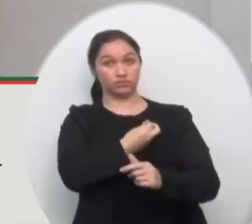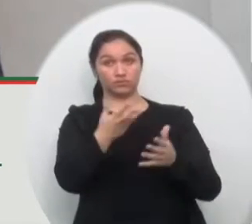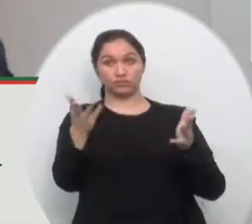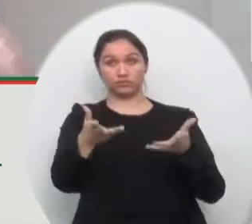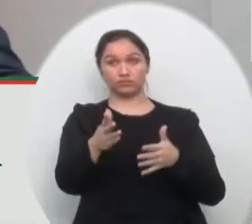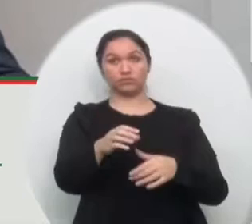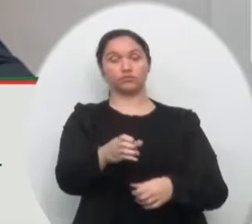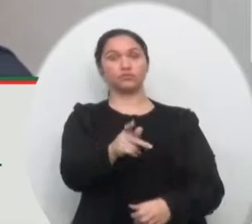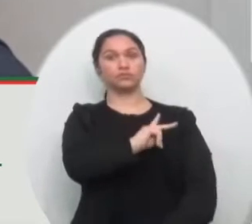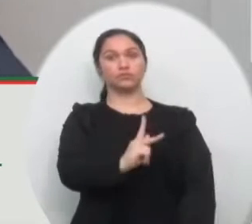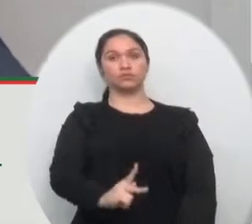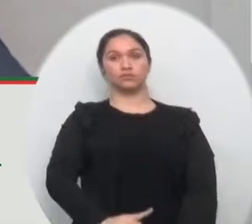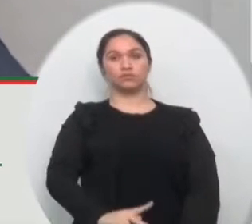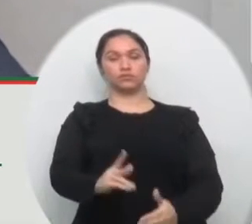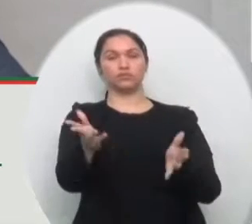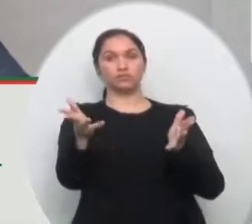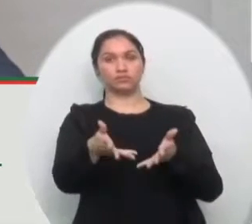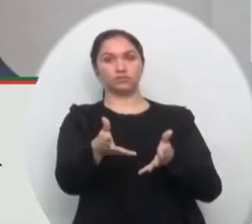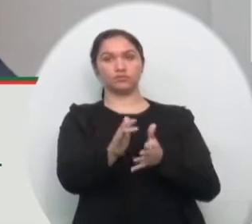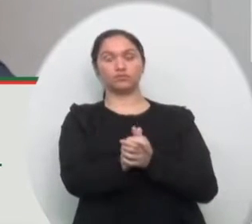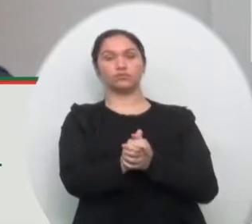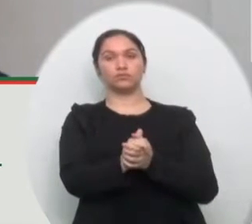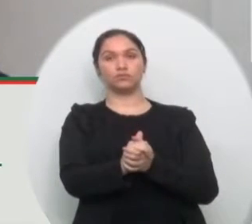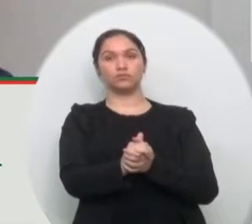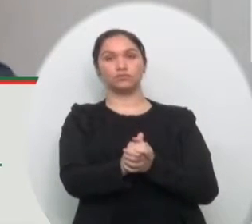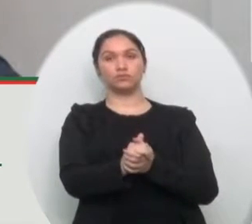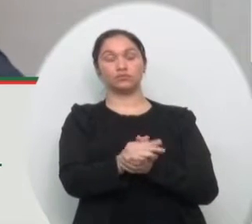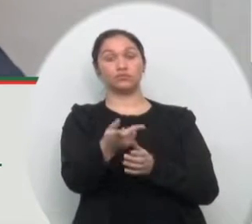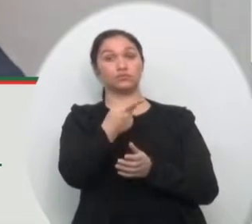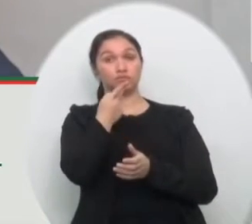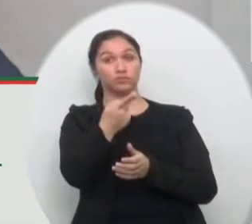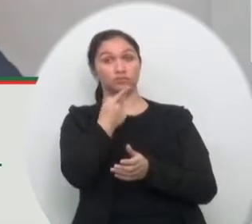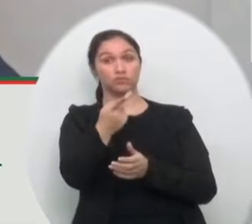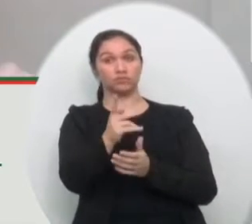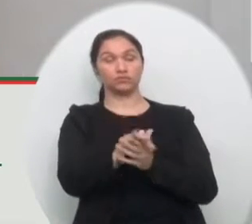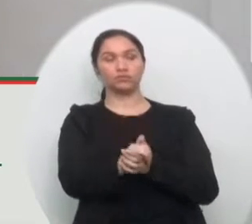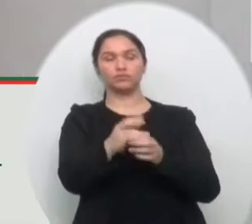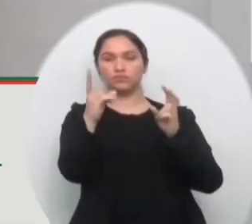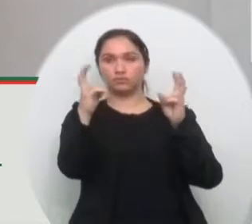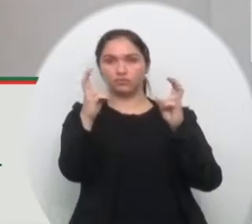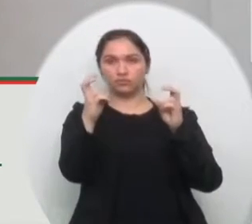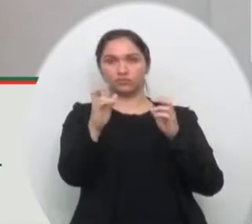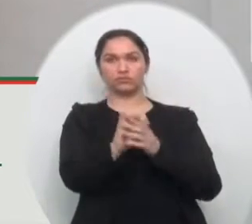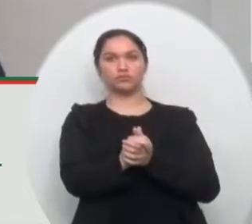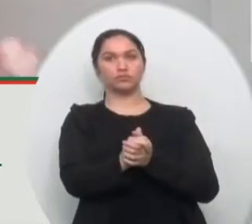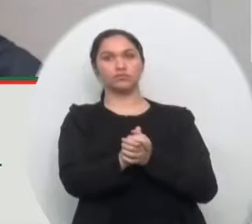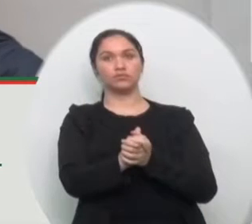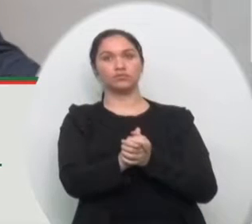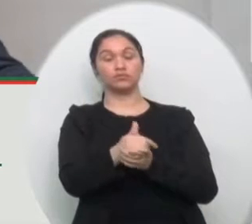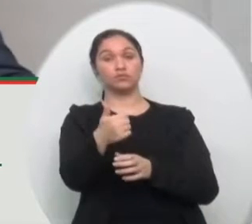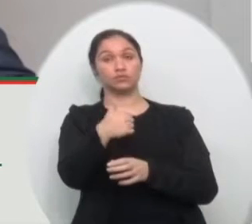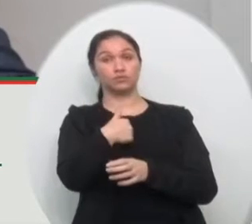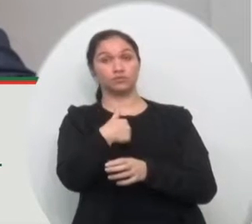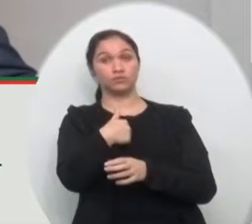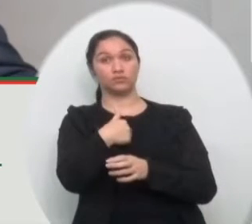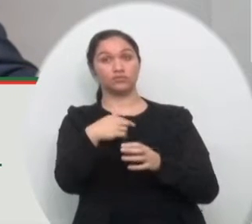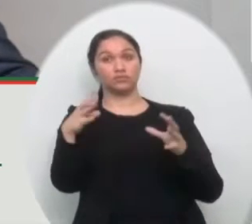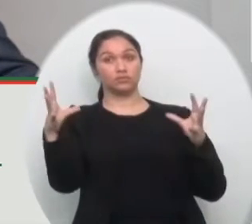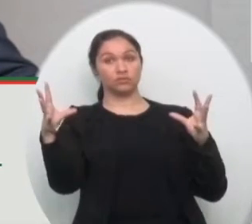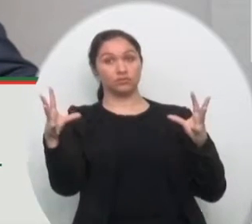Senhor presidente, subo a tribuna por algumas questões, porém, por questão de tempo, tentarei